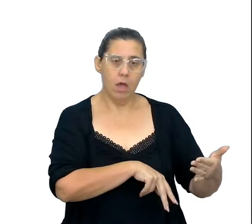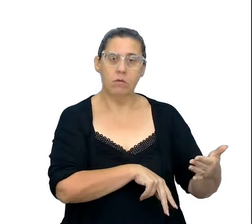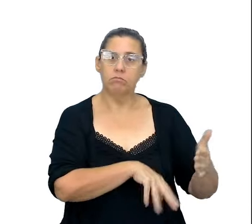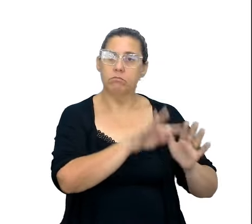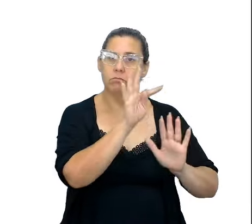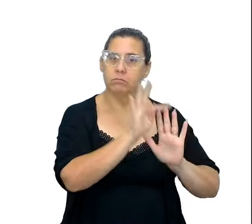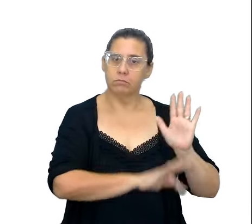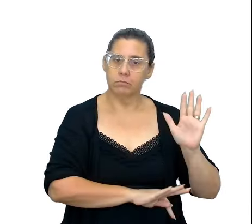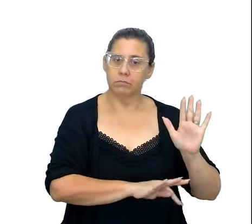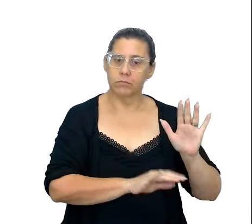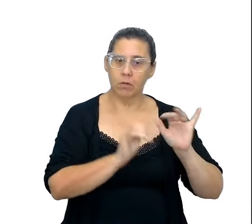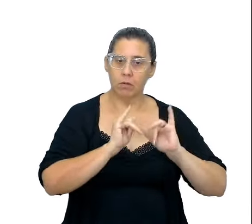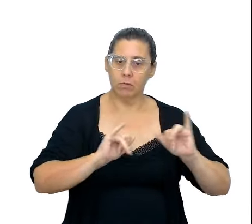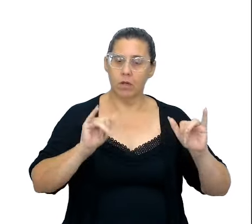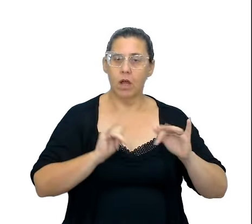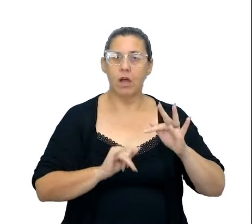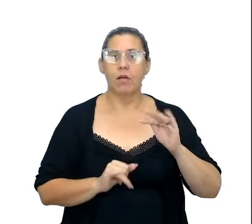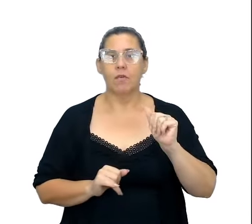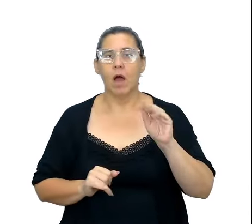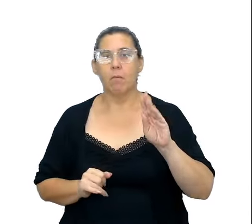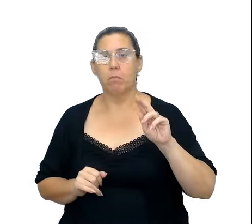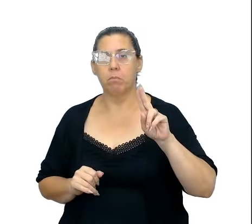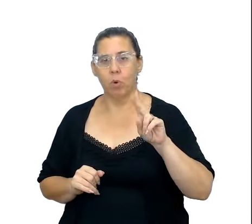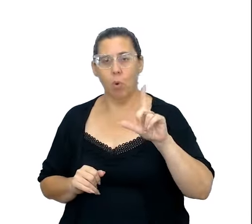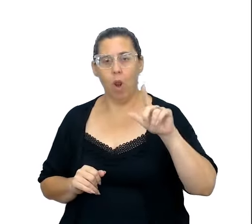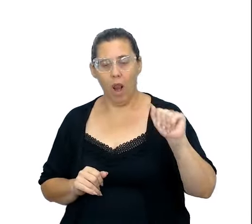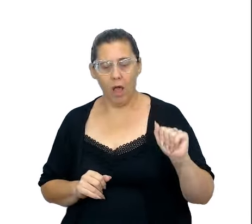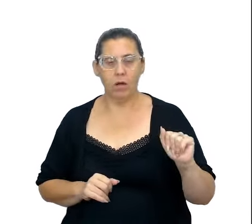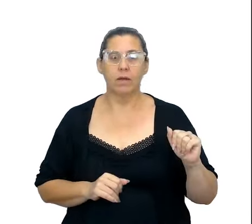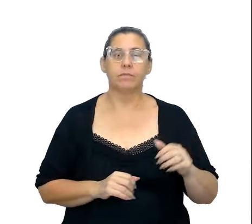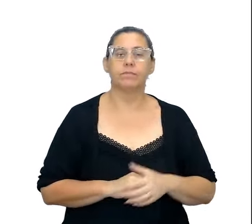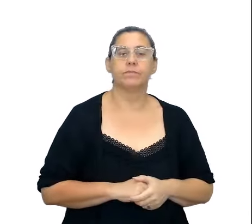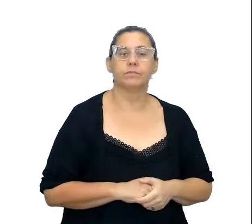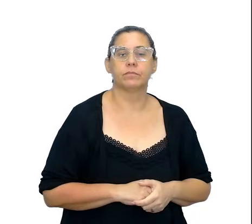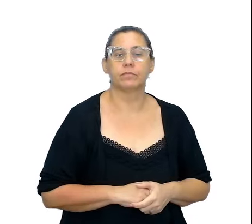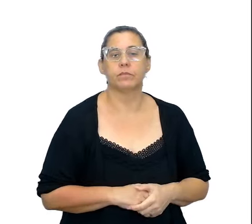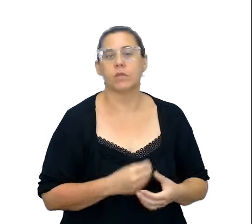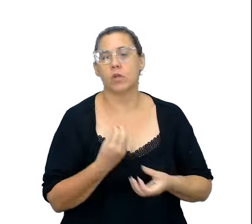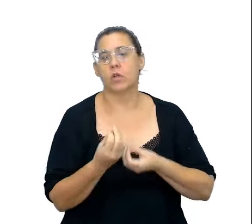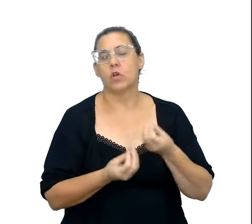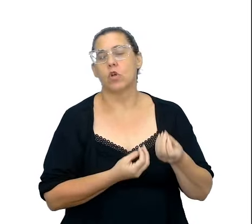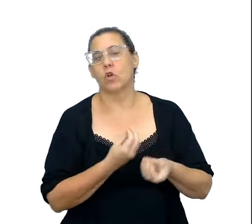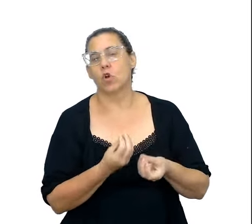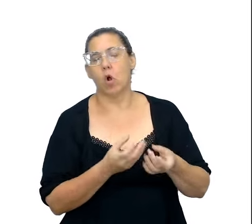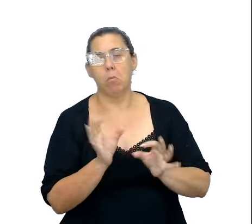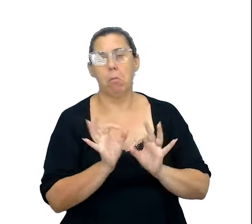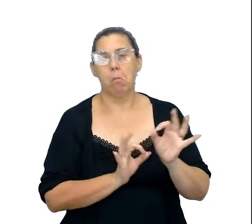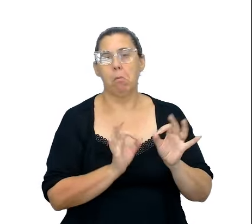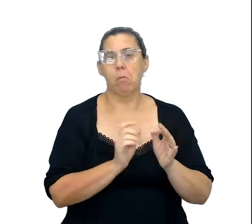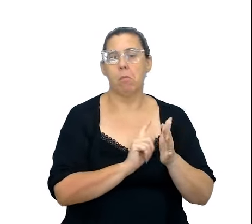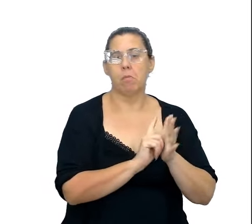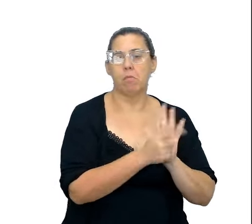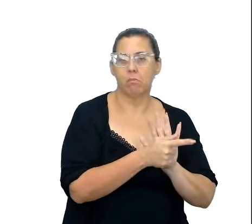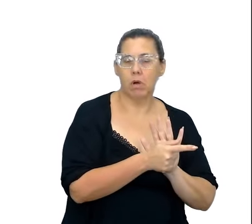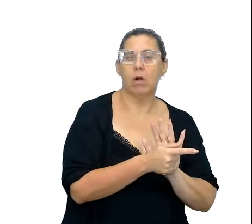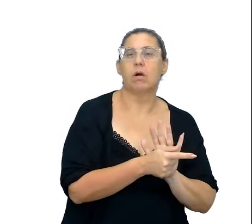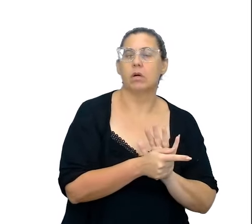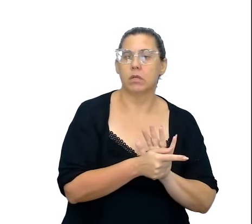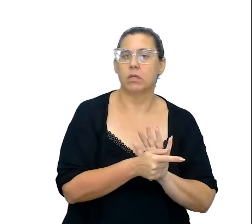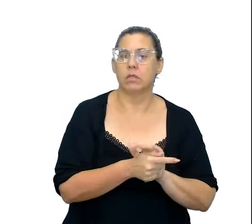gênero aqui, fábula. Dentro, então, desse esquema da fábula, como que é construído esse gênero, tá dentro aí do